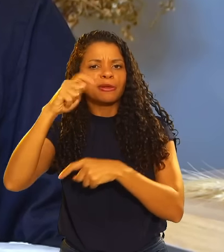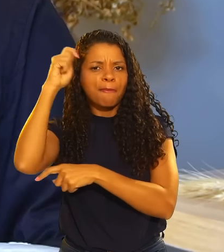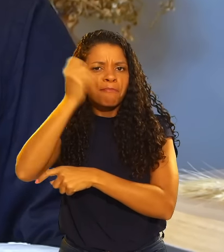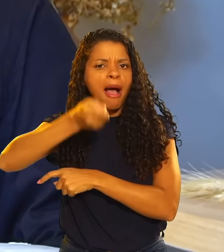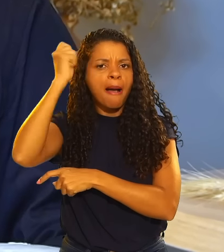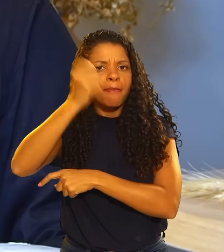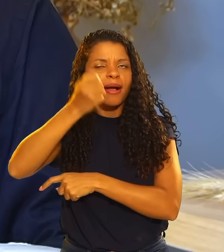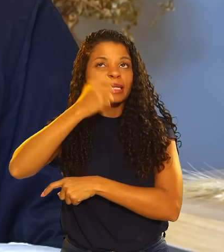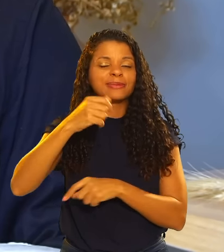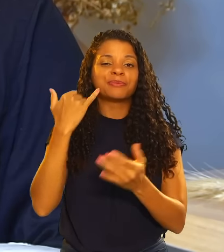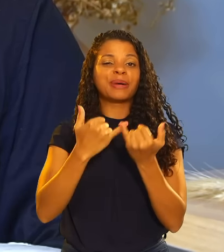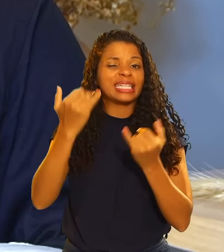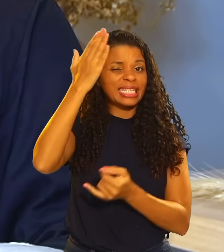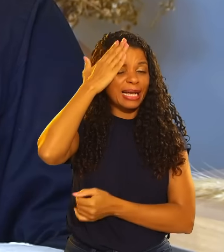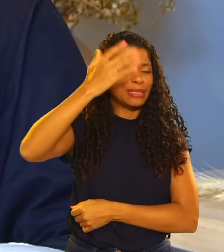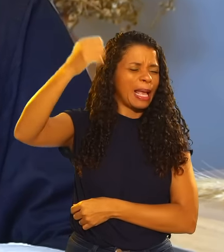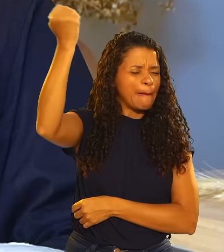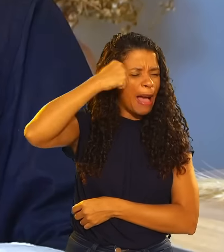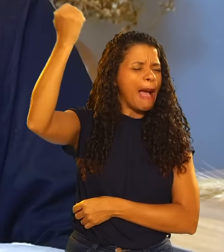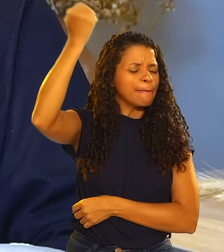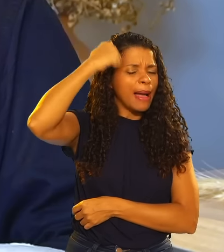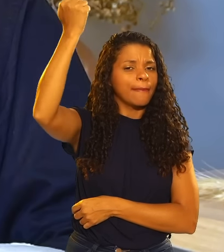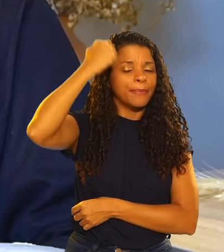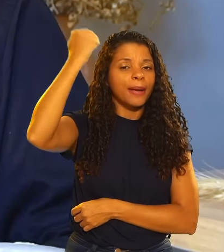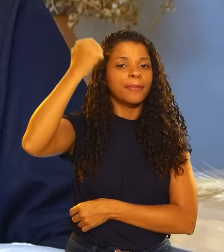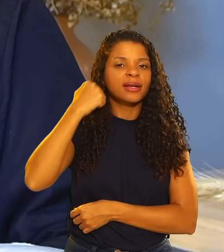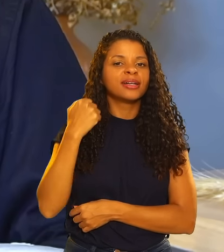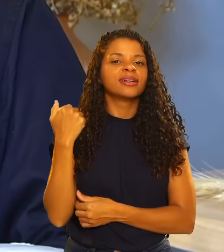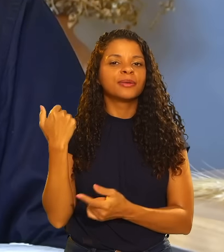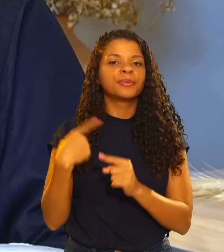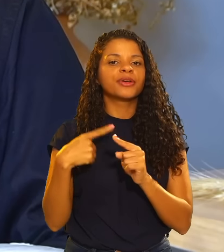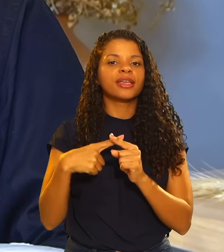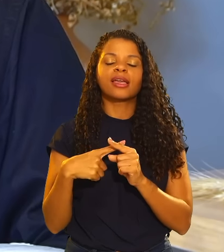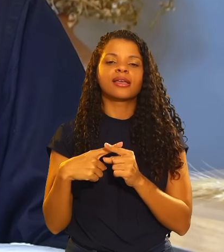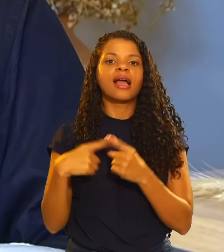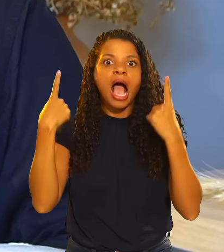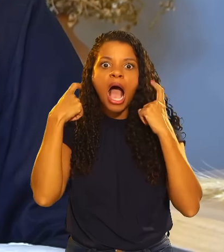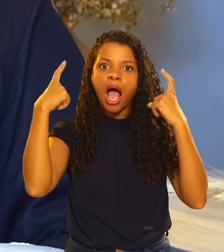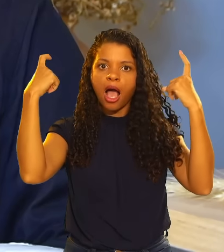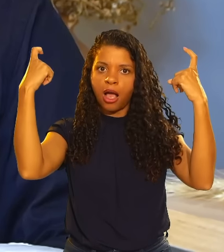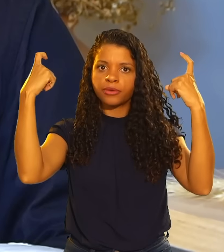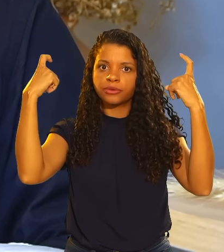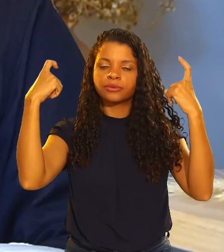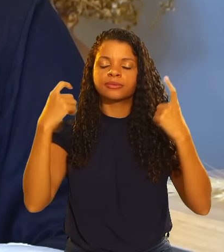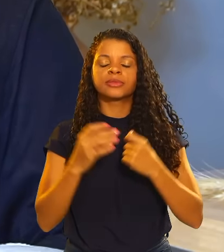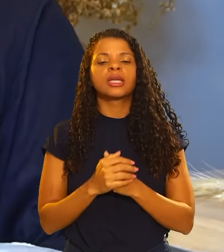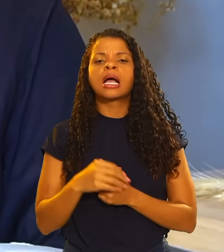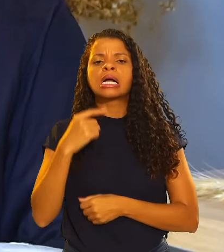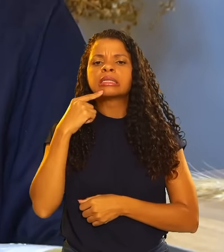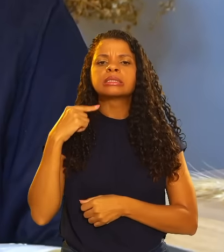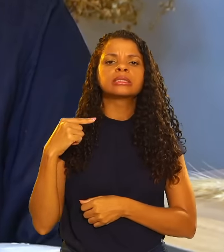tão alta que era. Mas com o passar do tempo, foi a semana inteira daquele jeito, chegou um momento em que